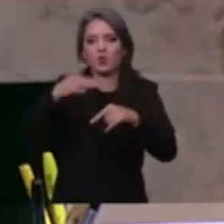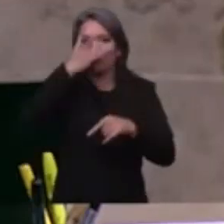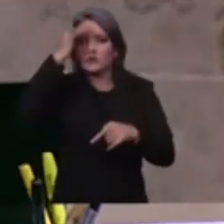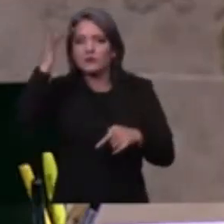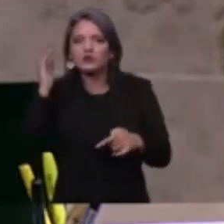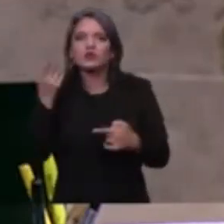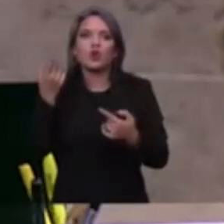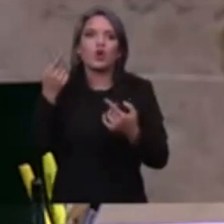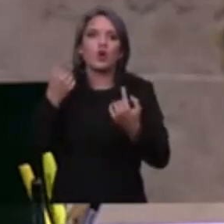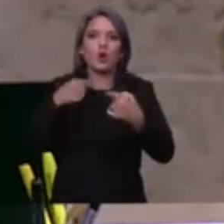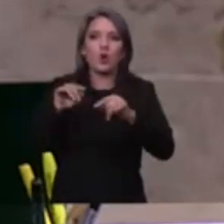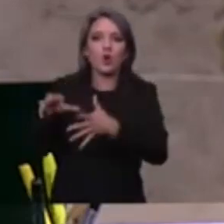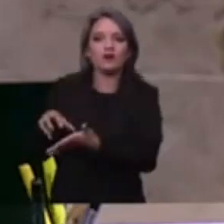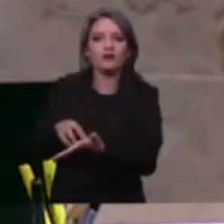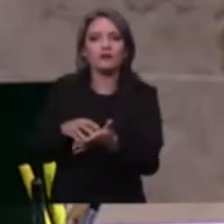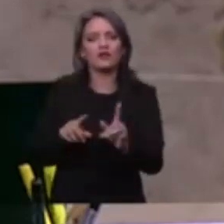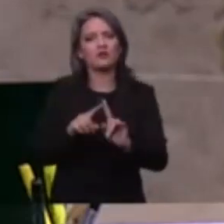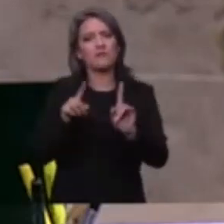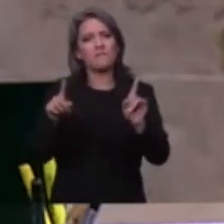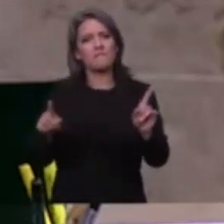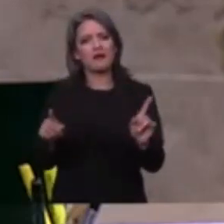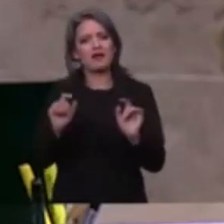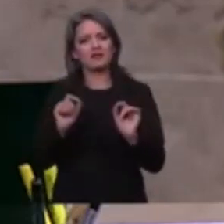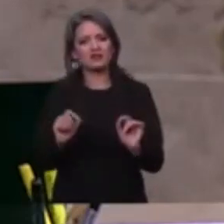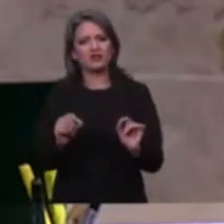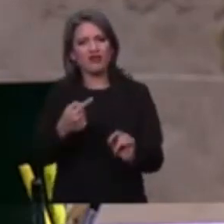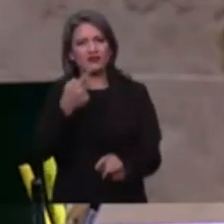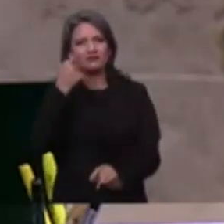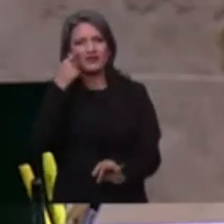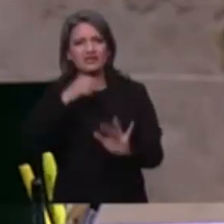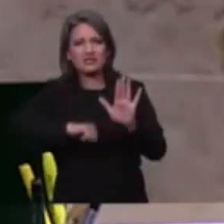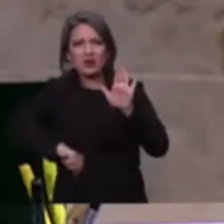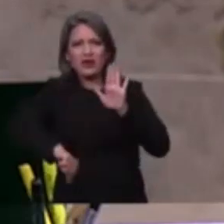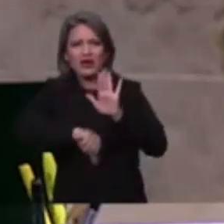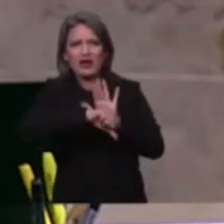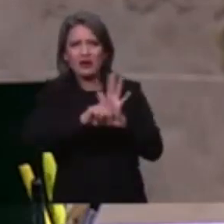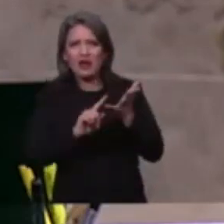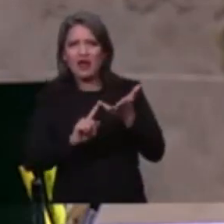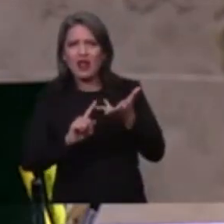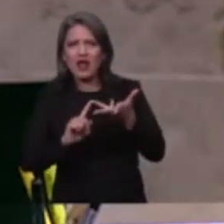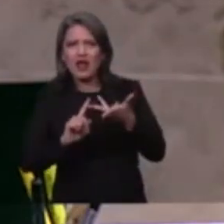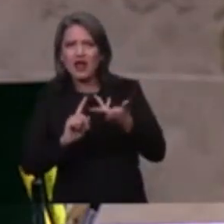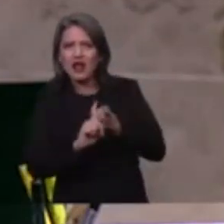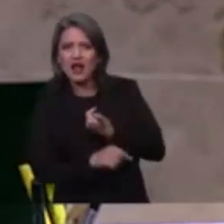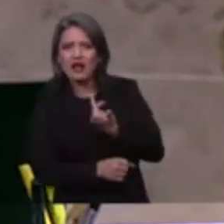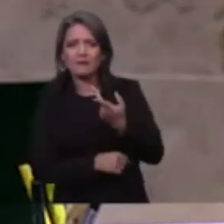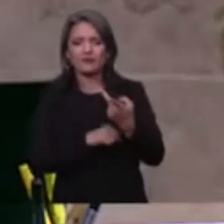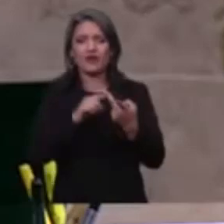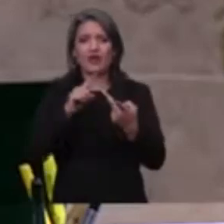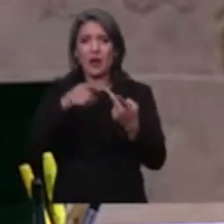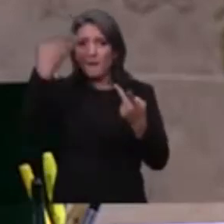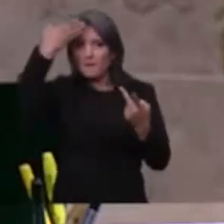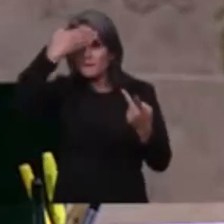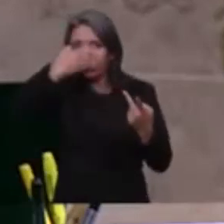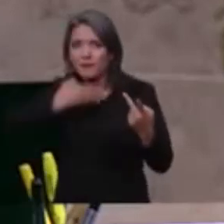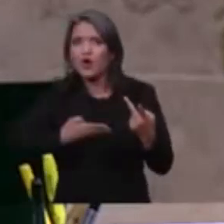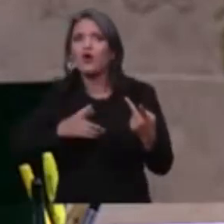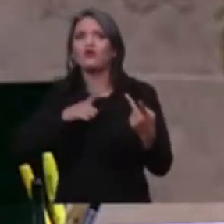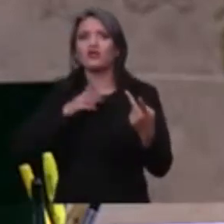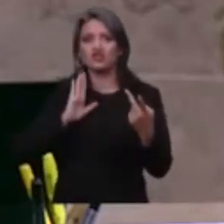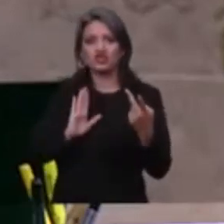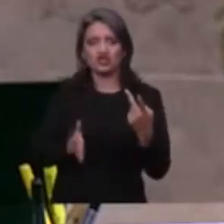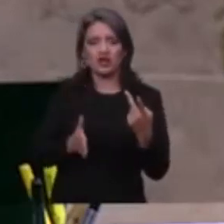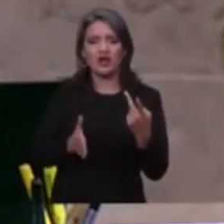União, um olhar sobre a lente dos crimes multitudinários, aliado às provas produzidas